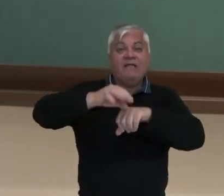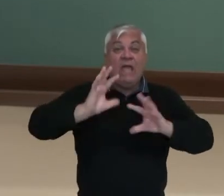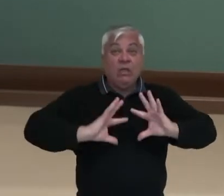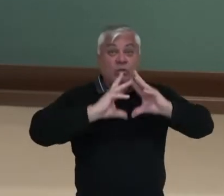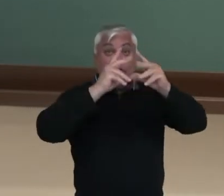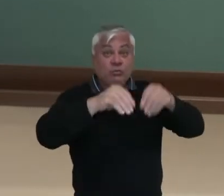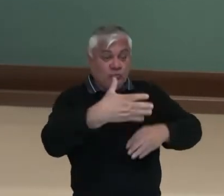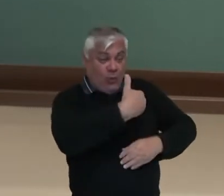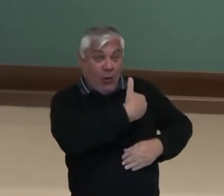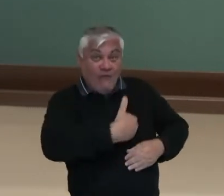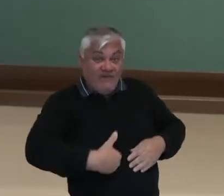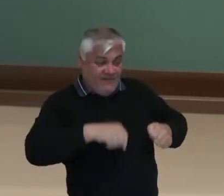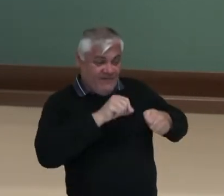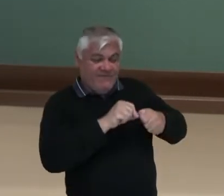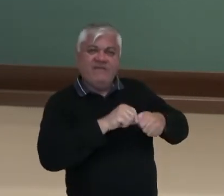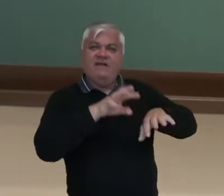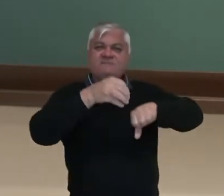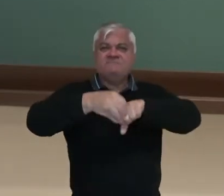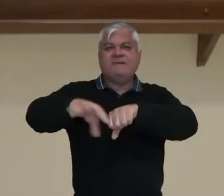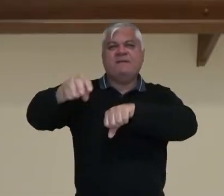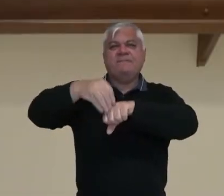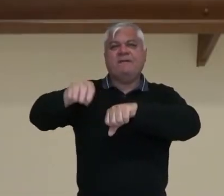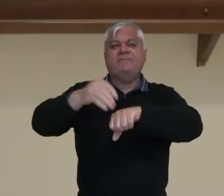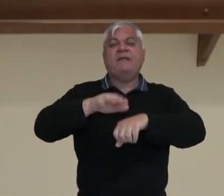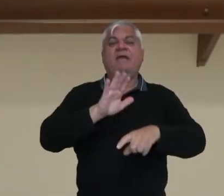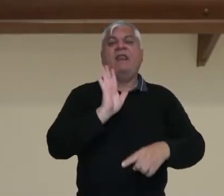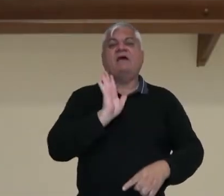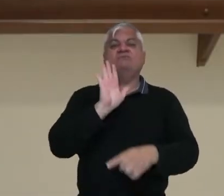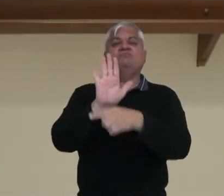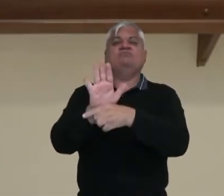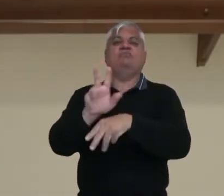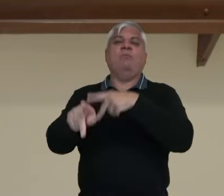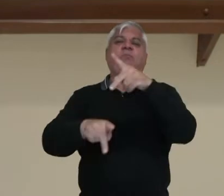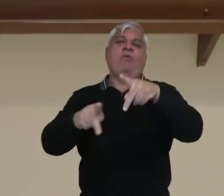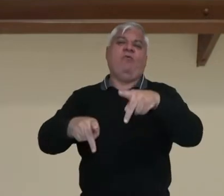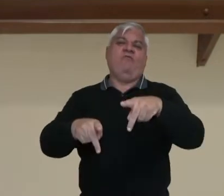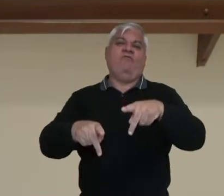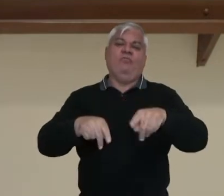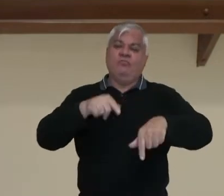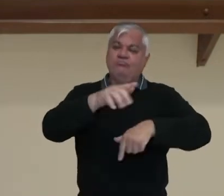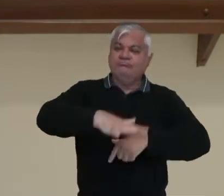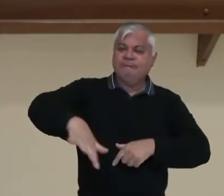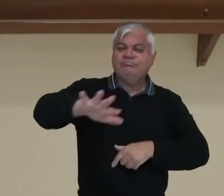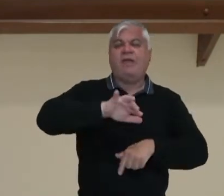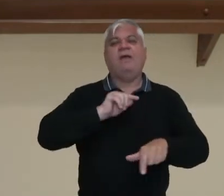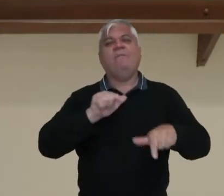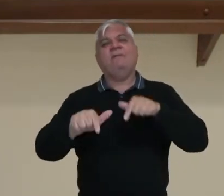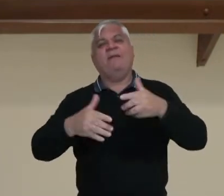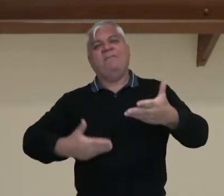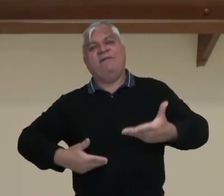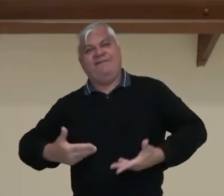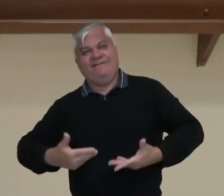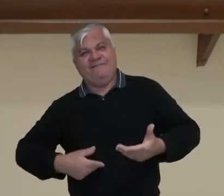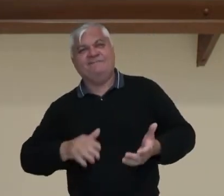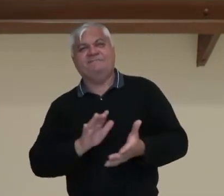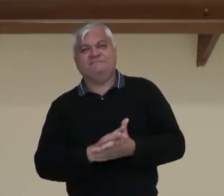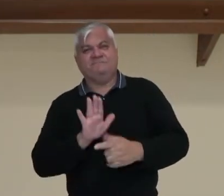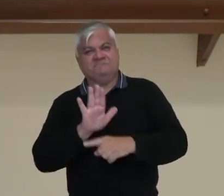desse governo eram ações feitas para o povo, para o trabalhador e em benefício da nação.